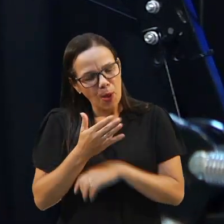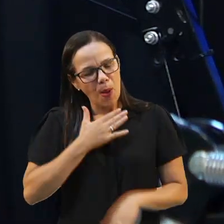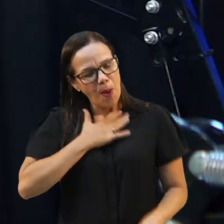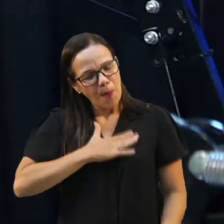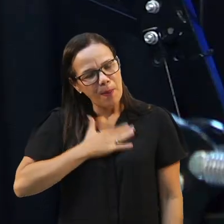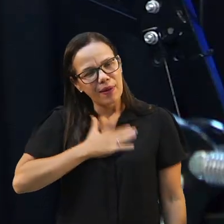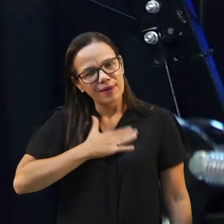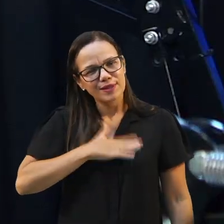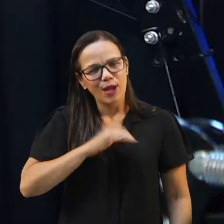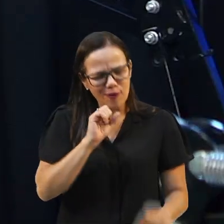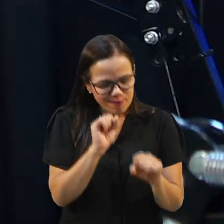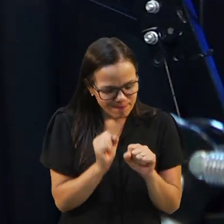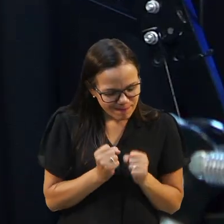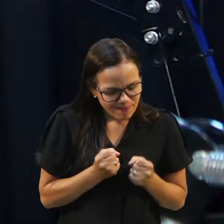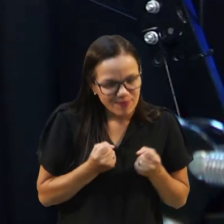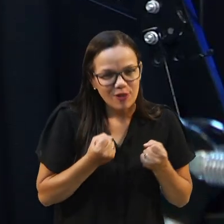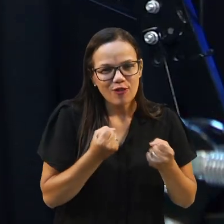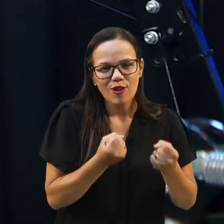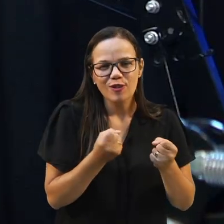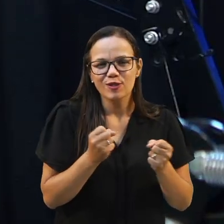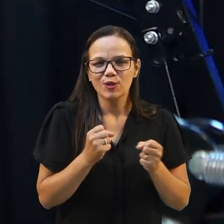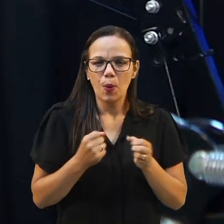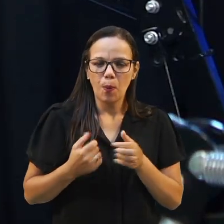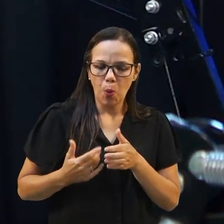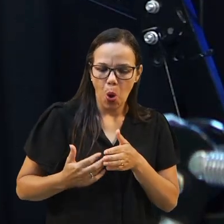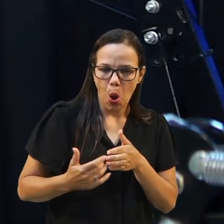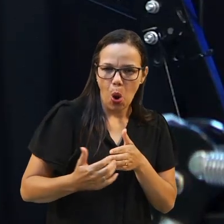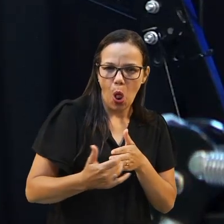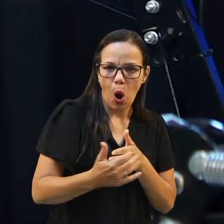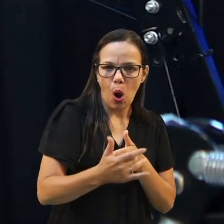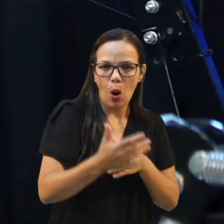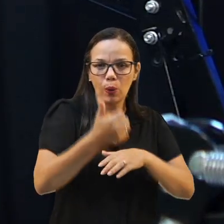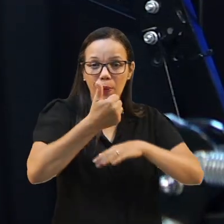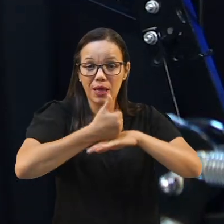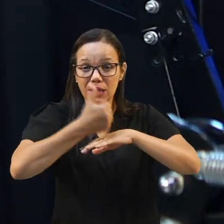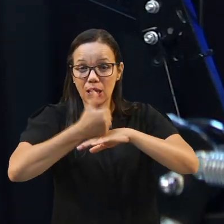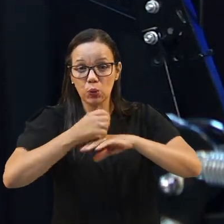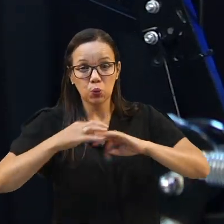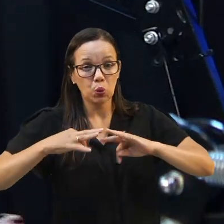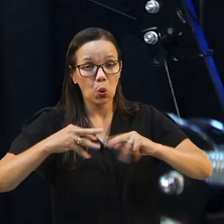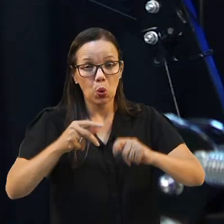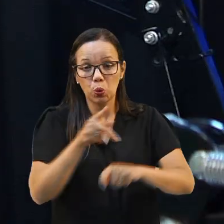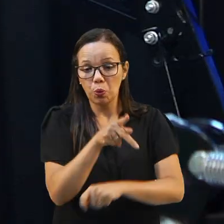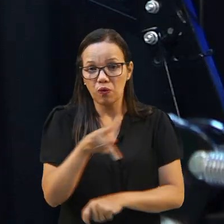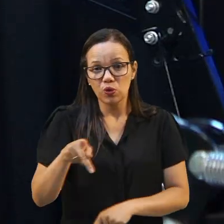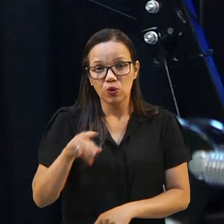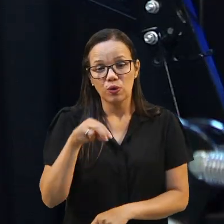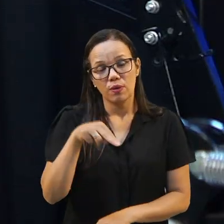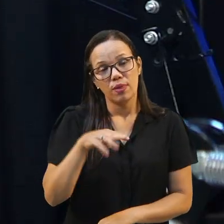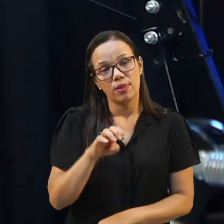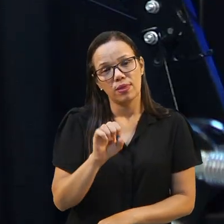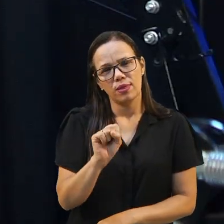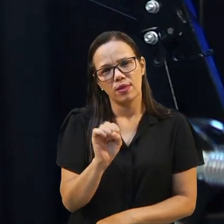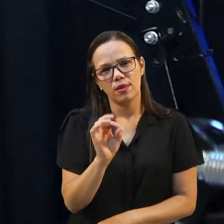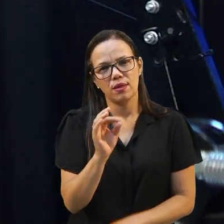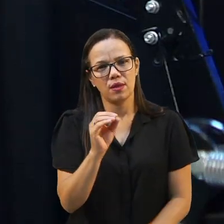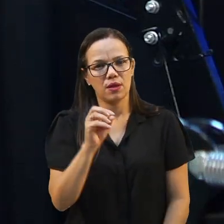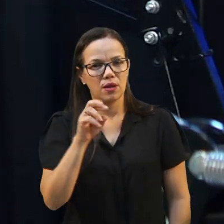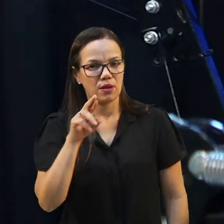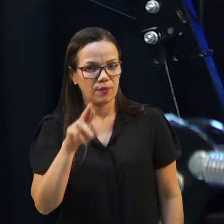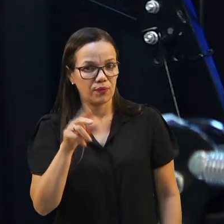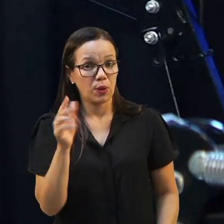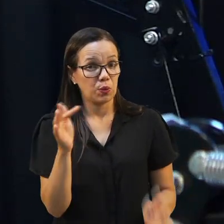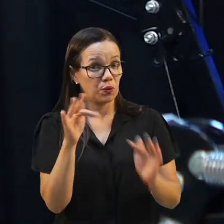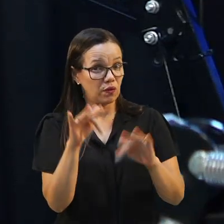com dedicação, durante todo o mandato do professor Nestor. E aí, no final do